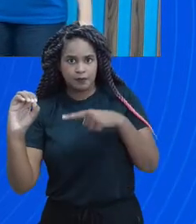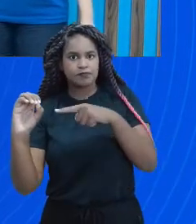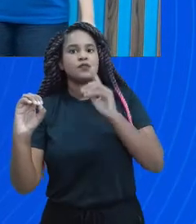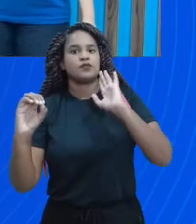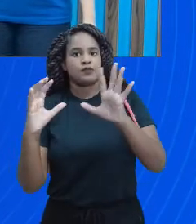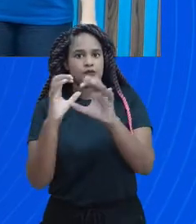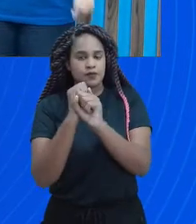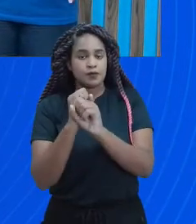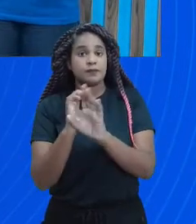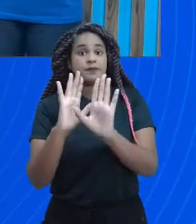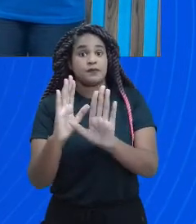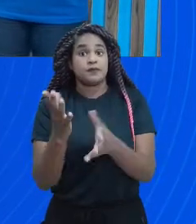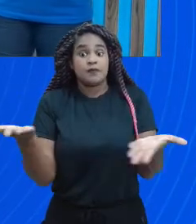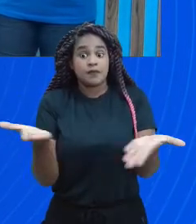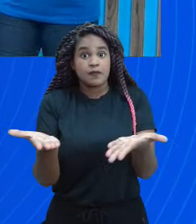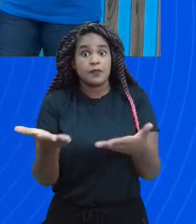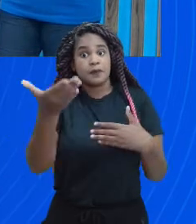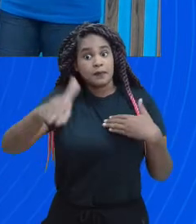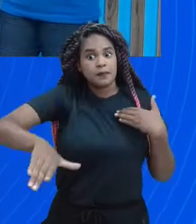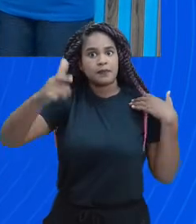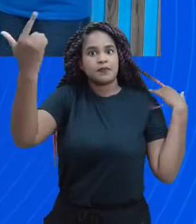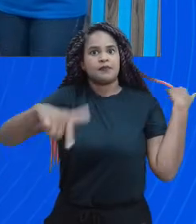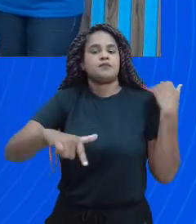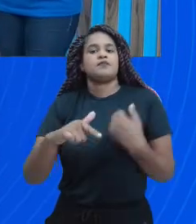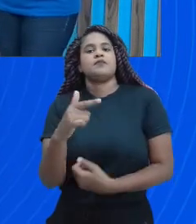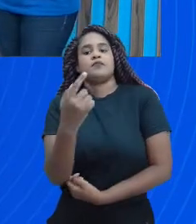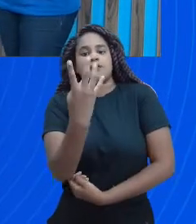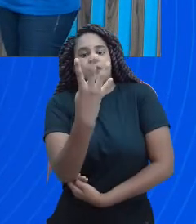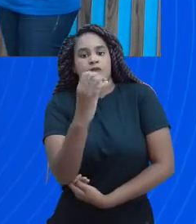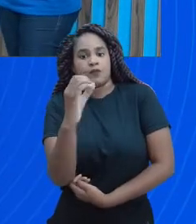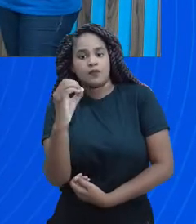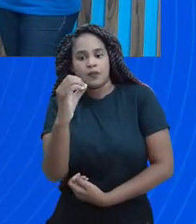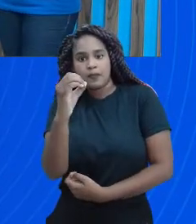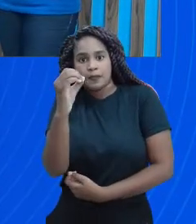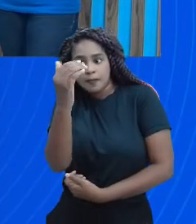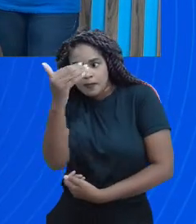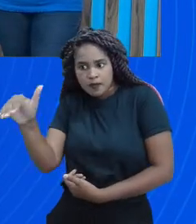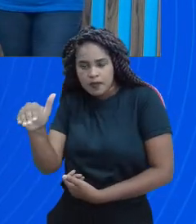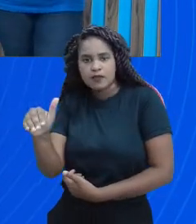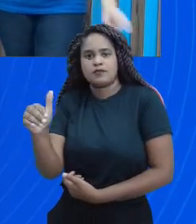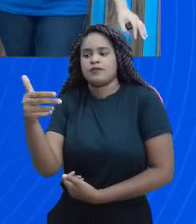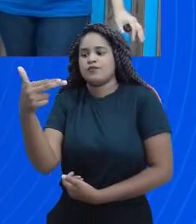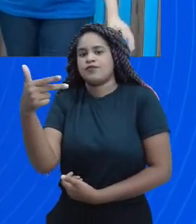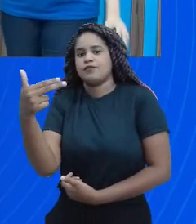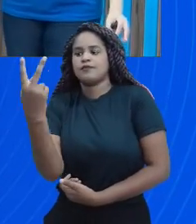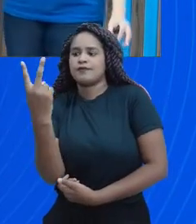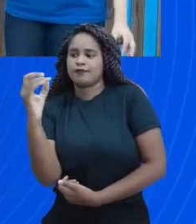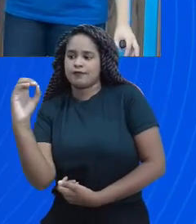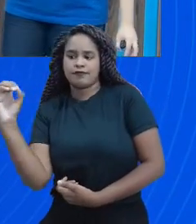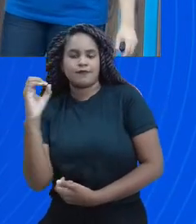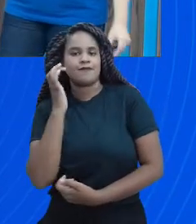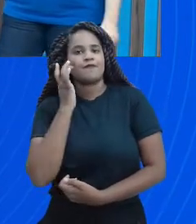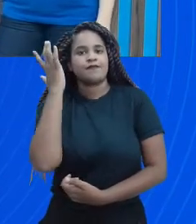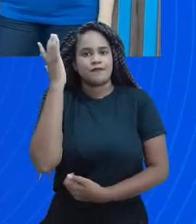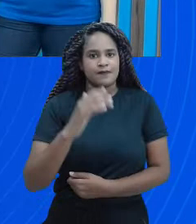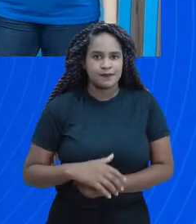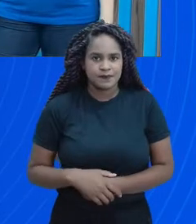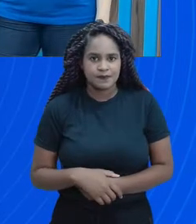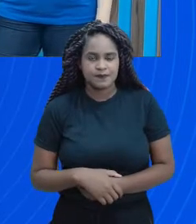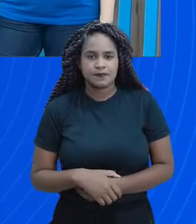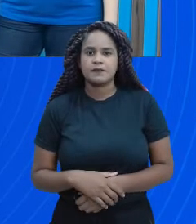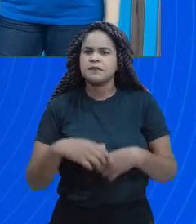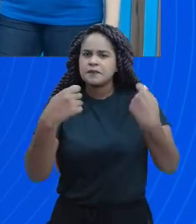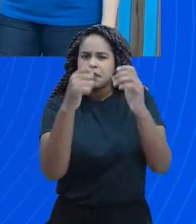calculou agora há pouco. E a metade dos 400 vai dar o 200. Fácil demais. Então, você não